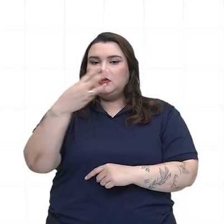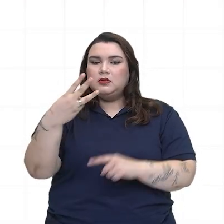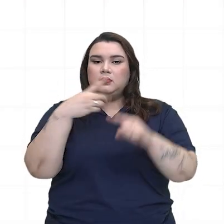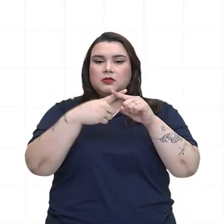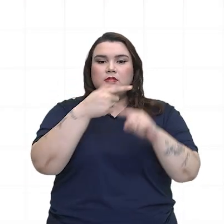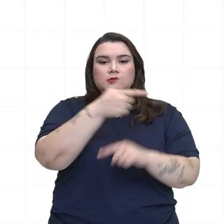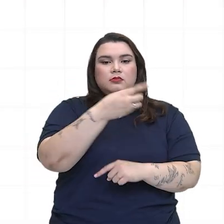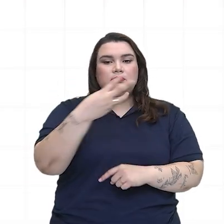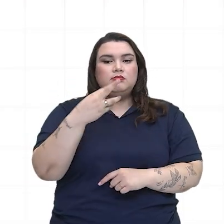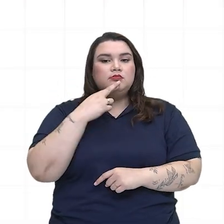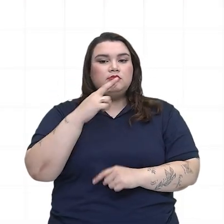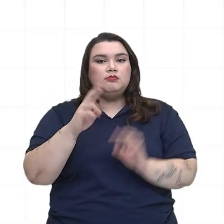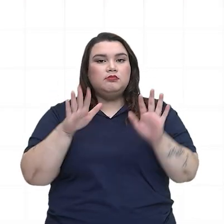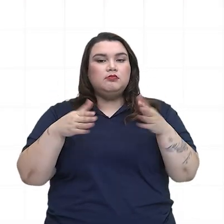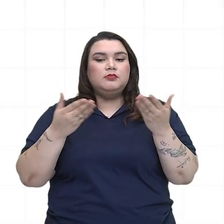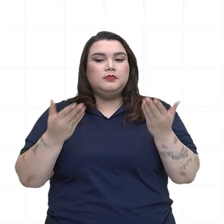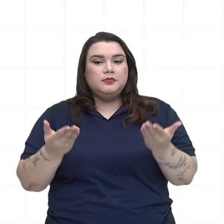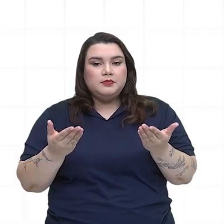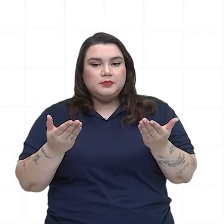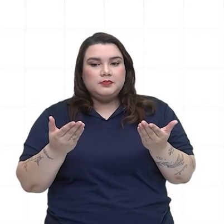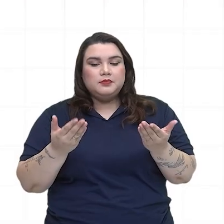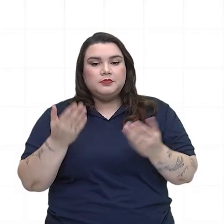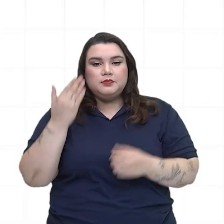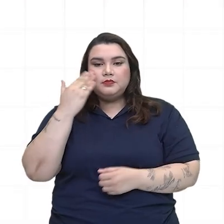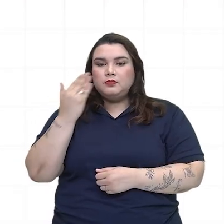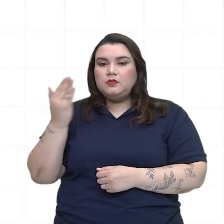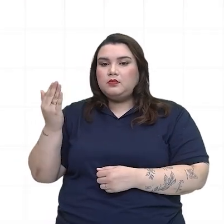dar. É só a gente multiplicar